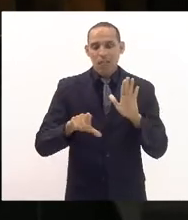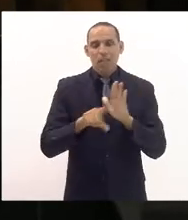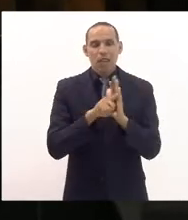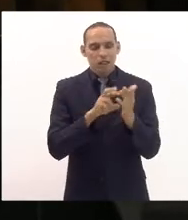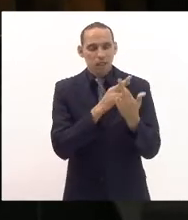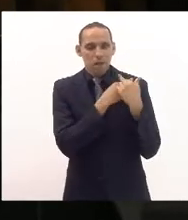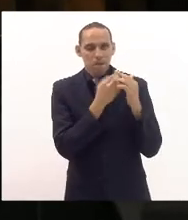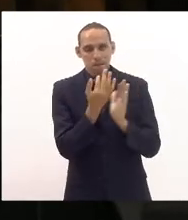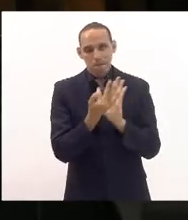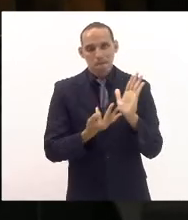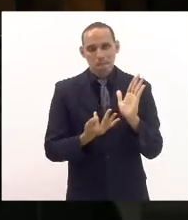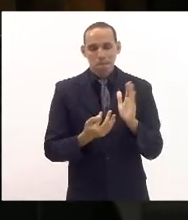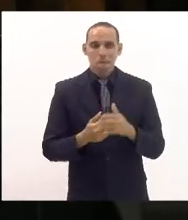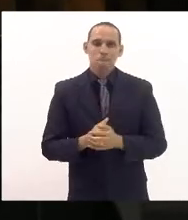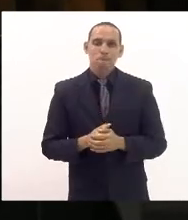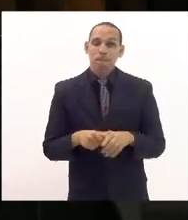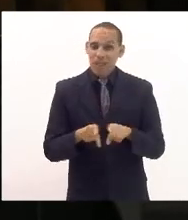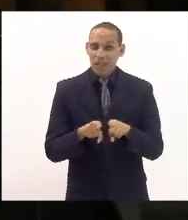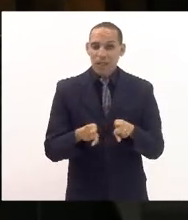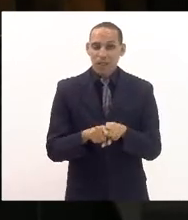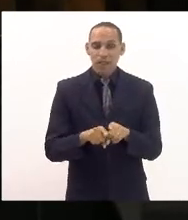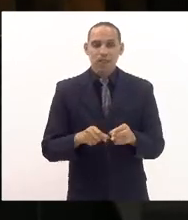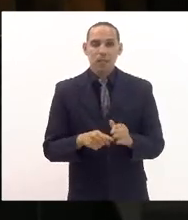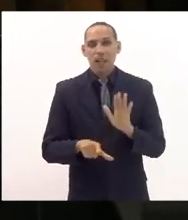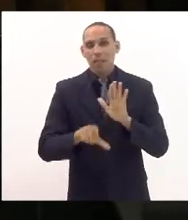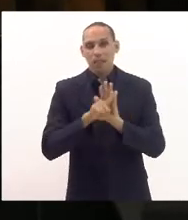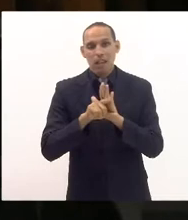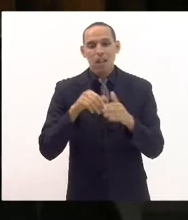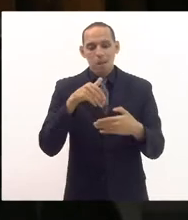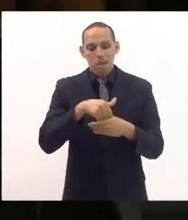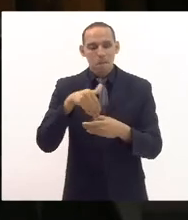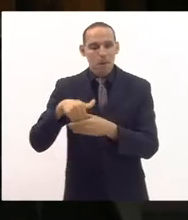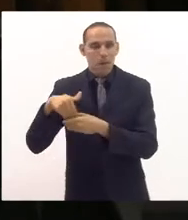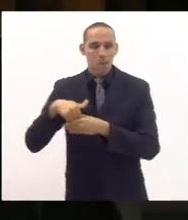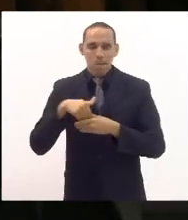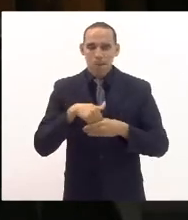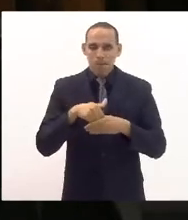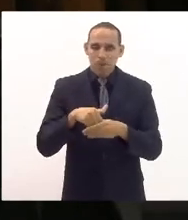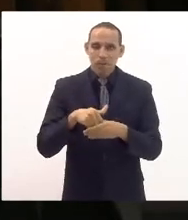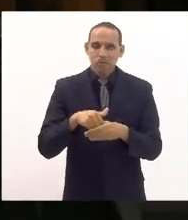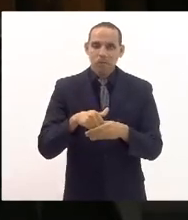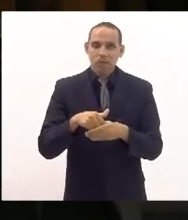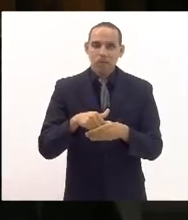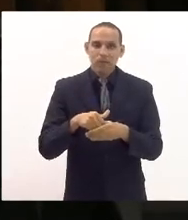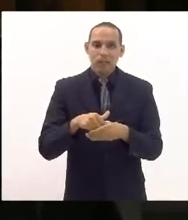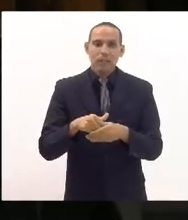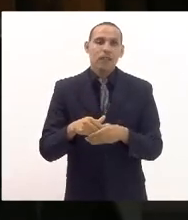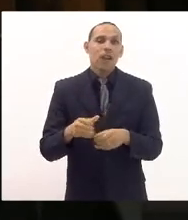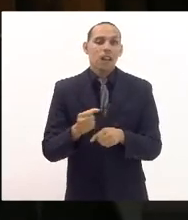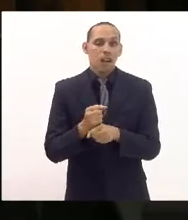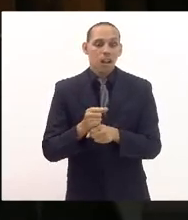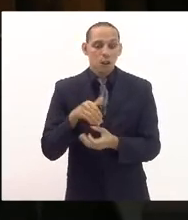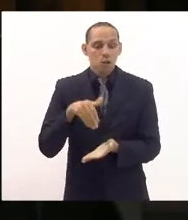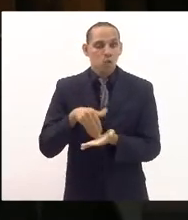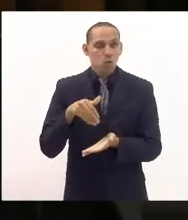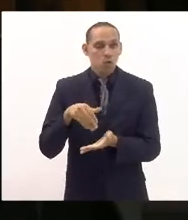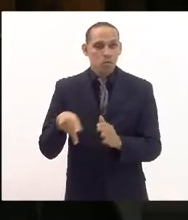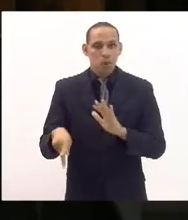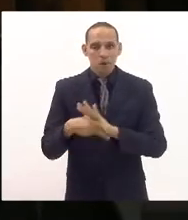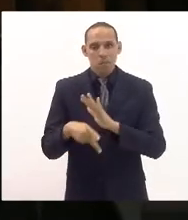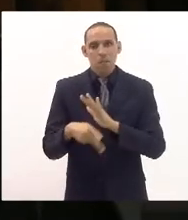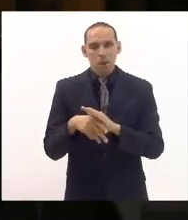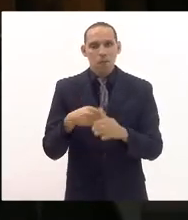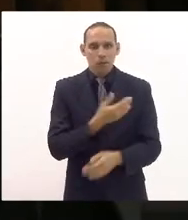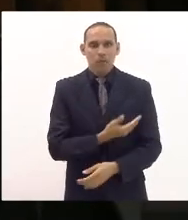responsabilidade fiscal e a Lei eleitoral e último ano de governo